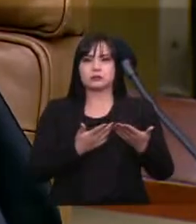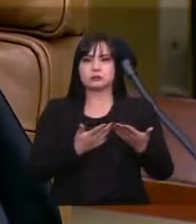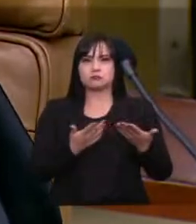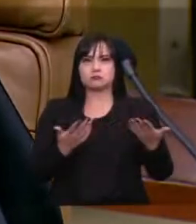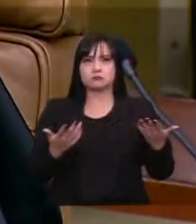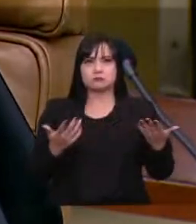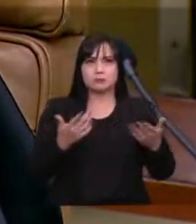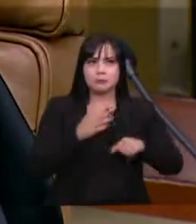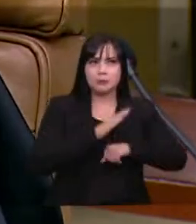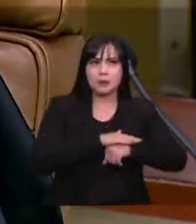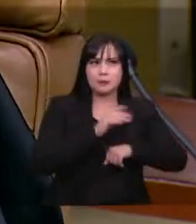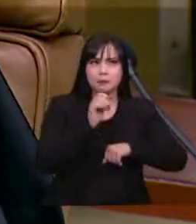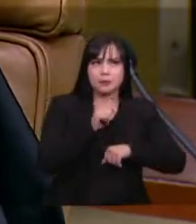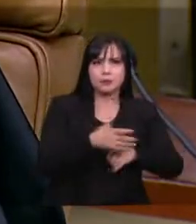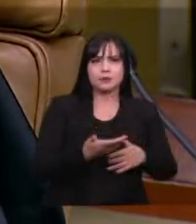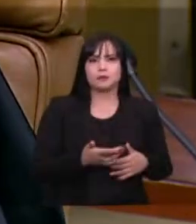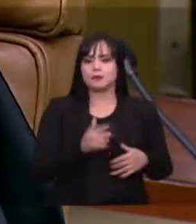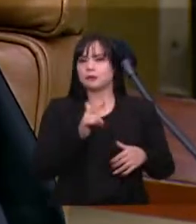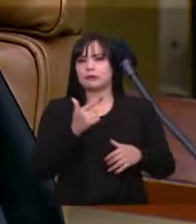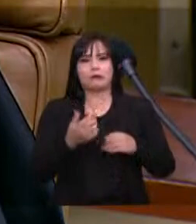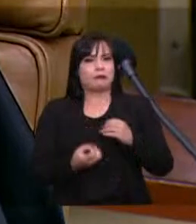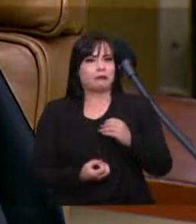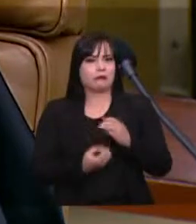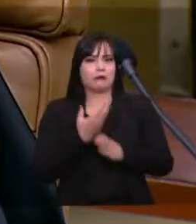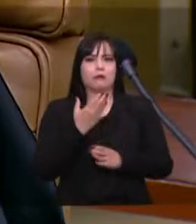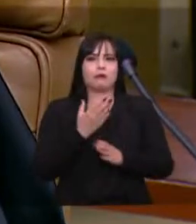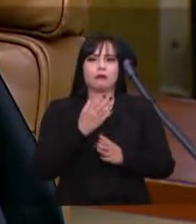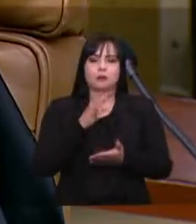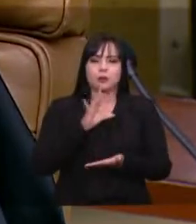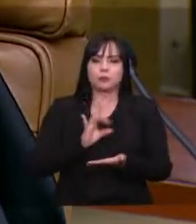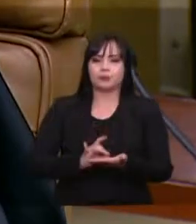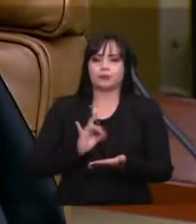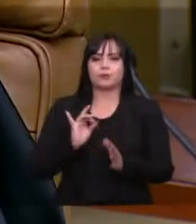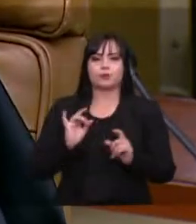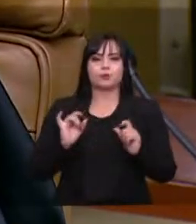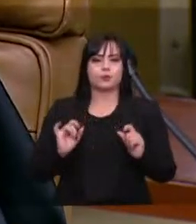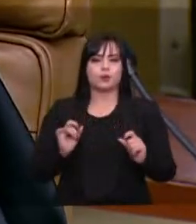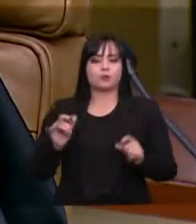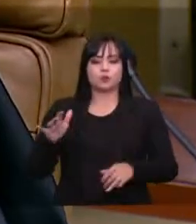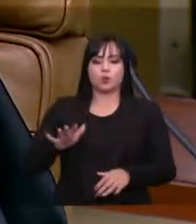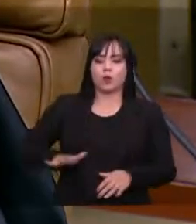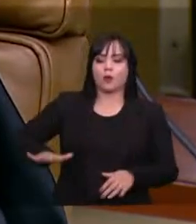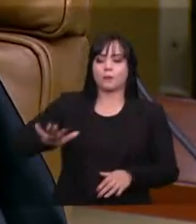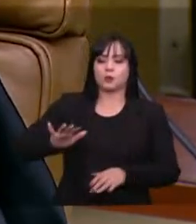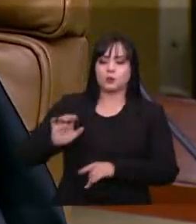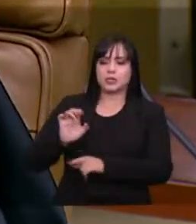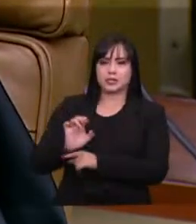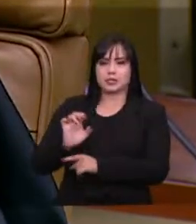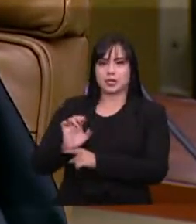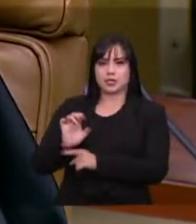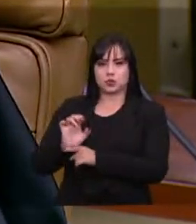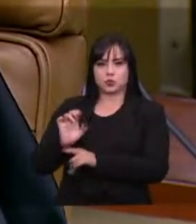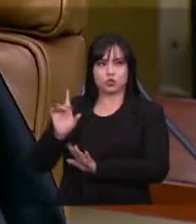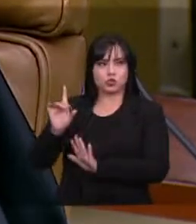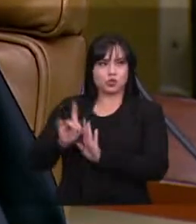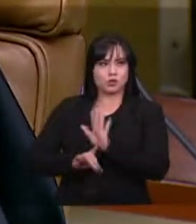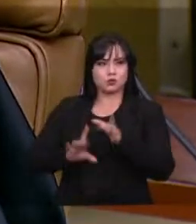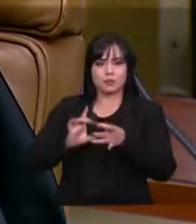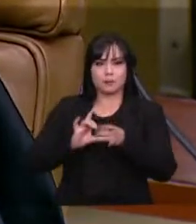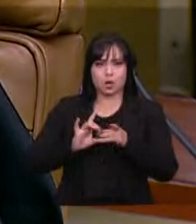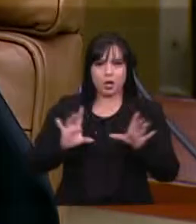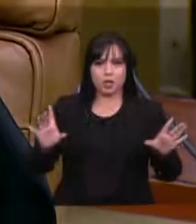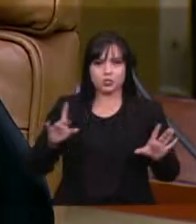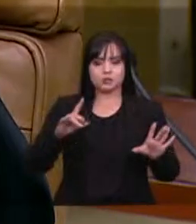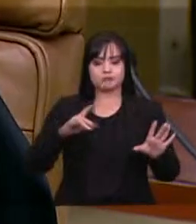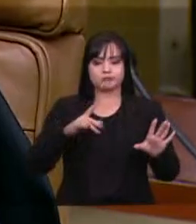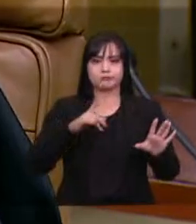clivagem não encontra fundamento na legitimidade do âmbito do estado de direito democrático